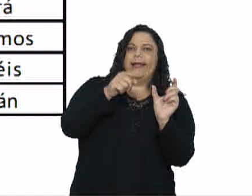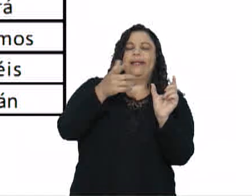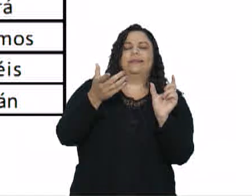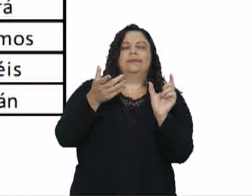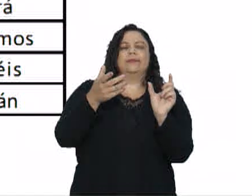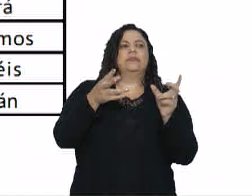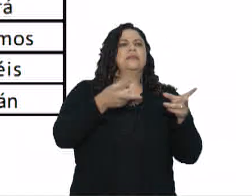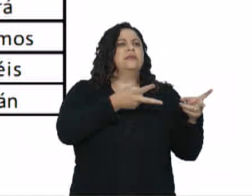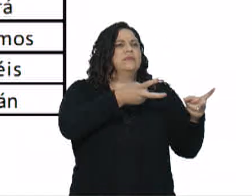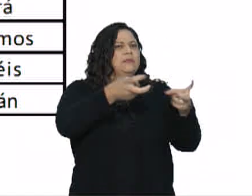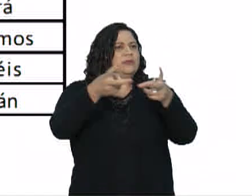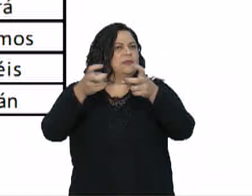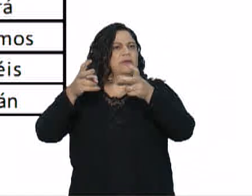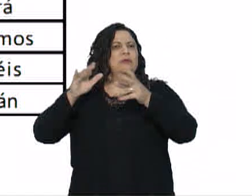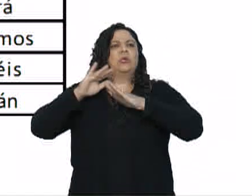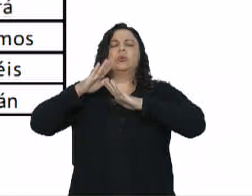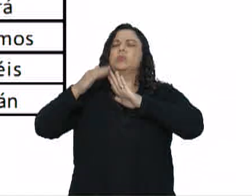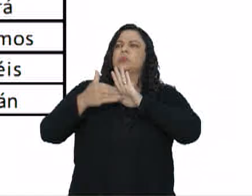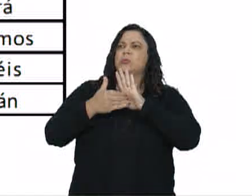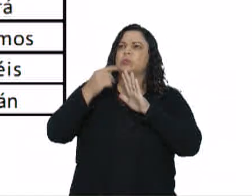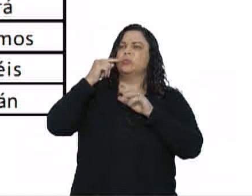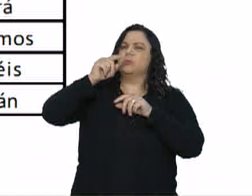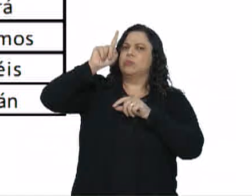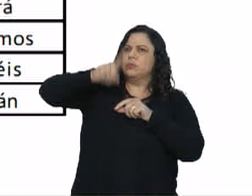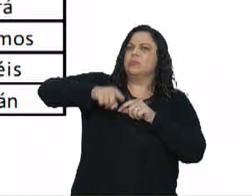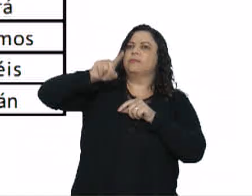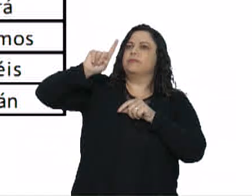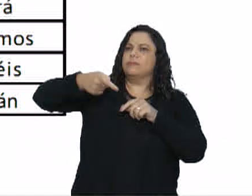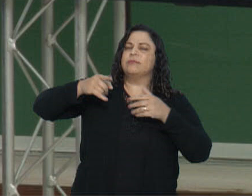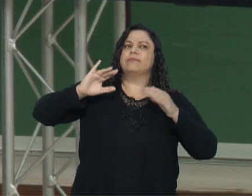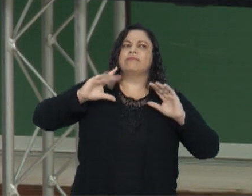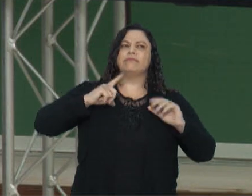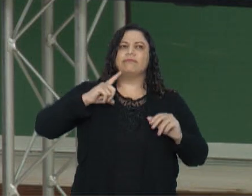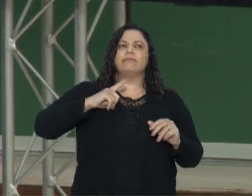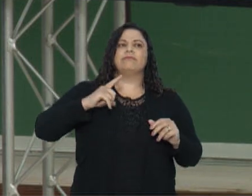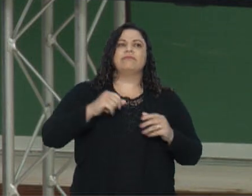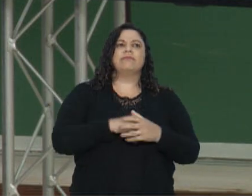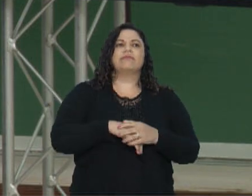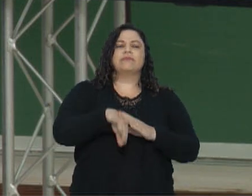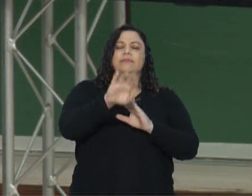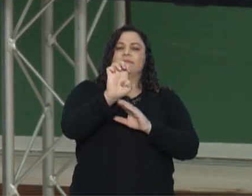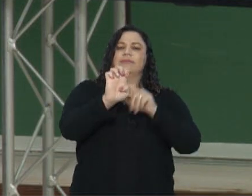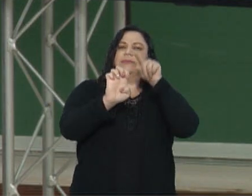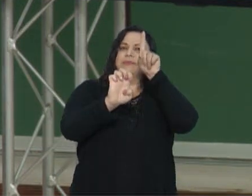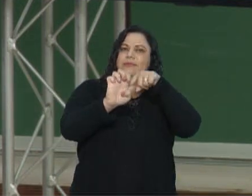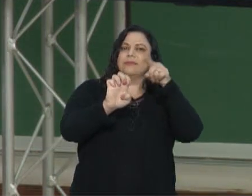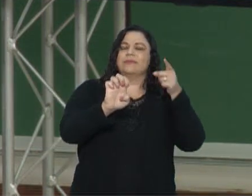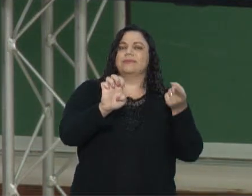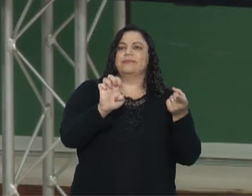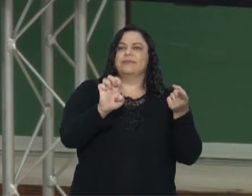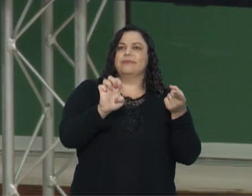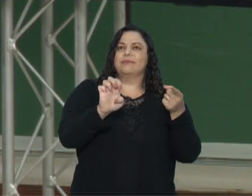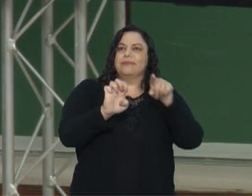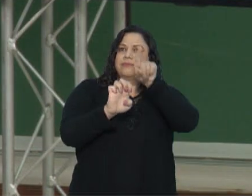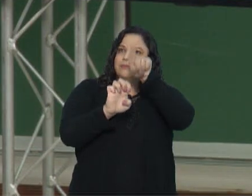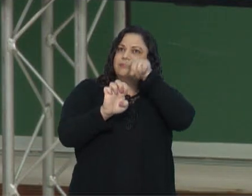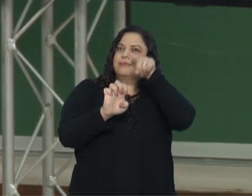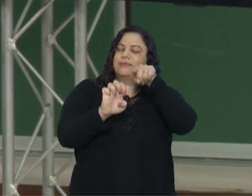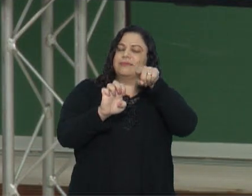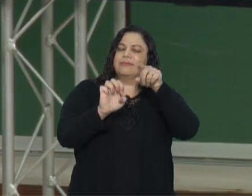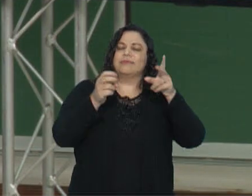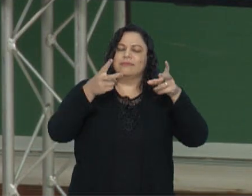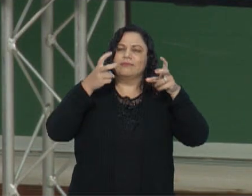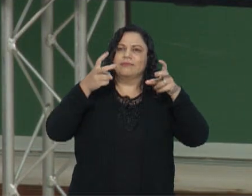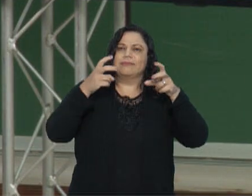Observaram que todos levam tilde, acentuação? Olha lá, vai justamente observar o que nós trabalhamos na